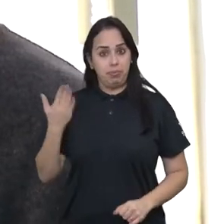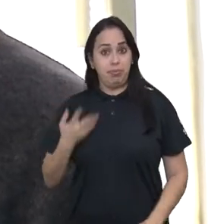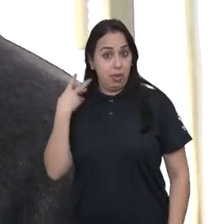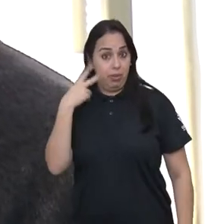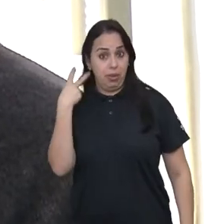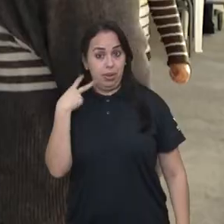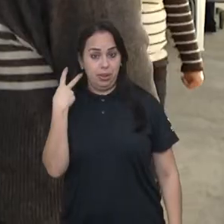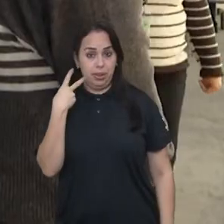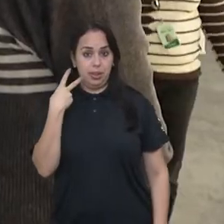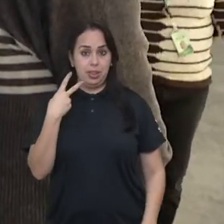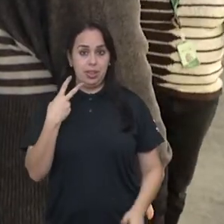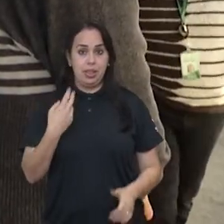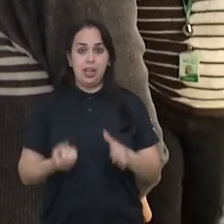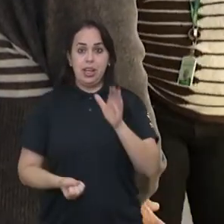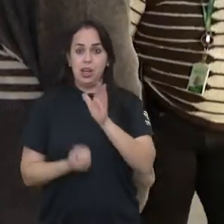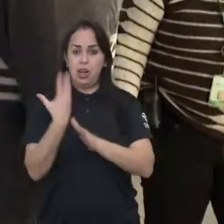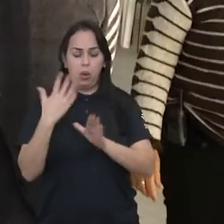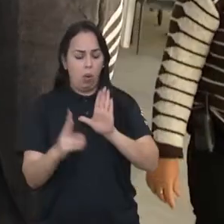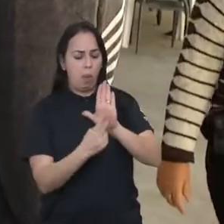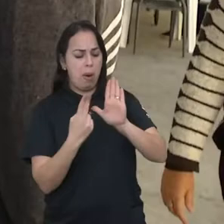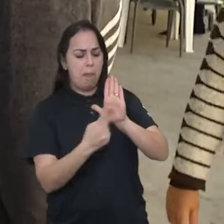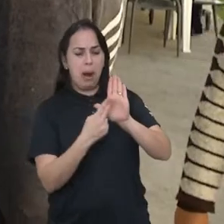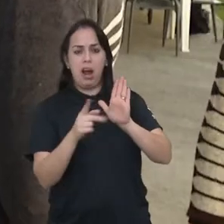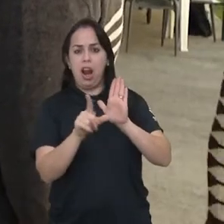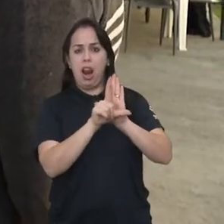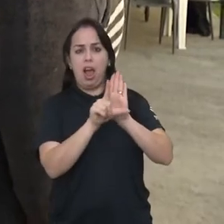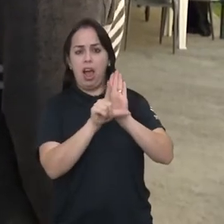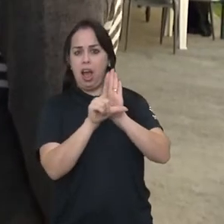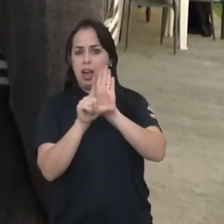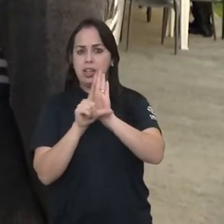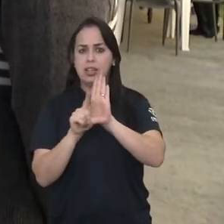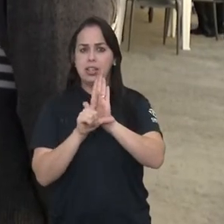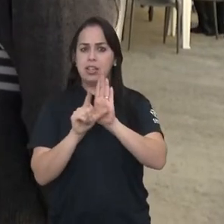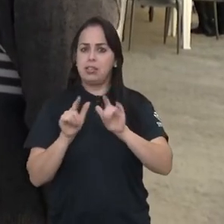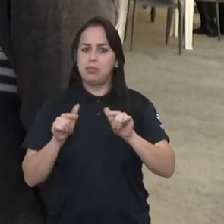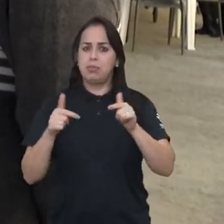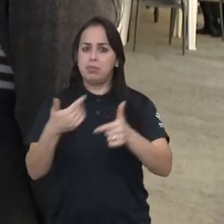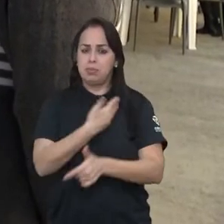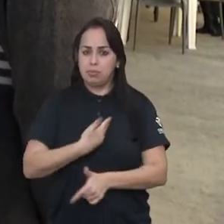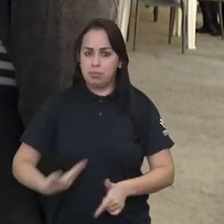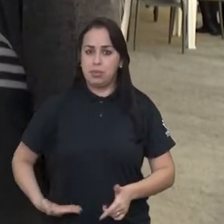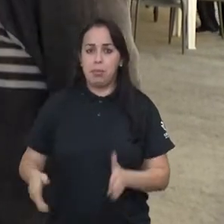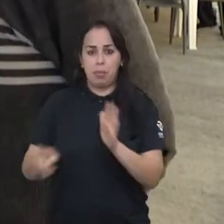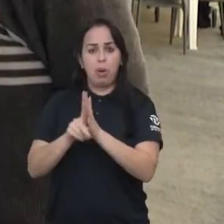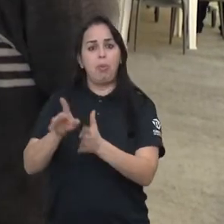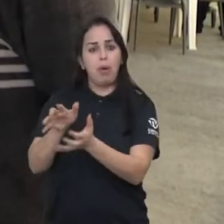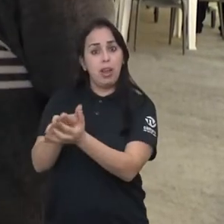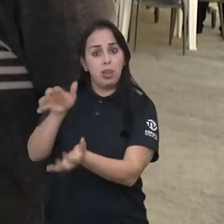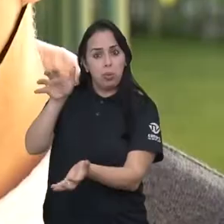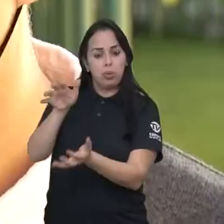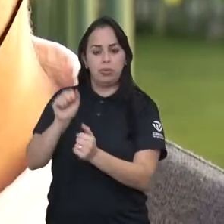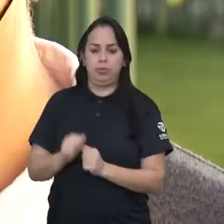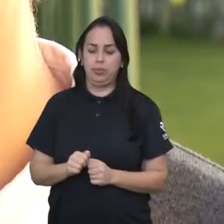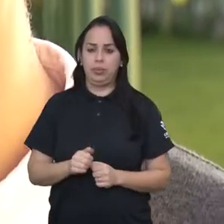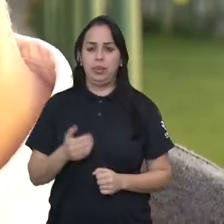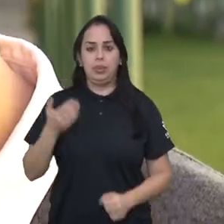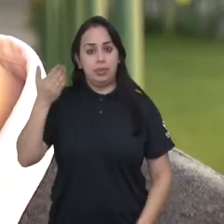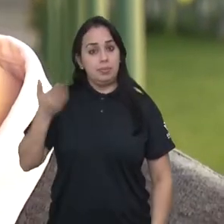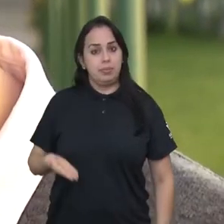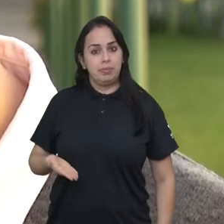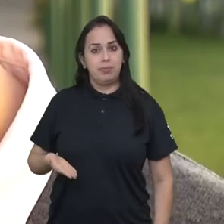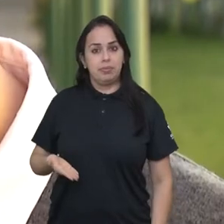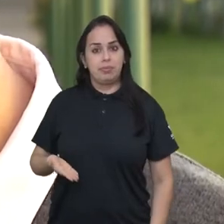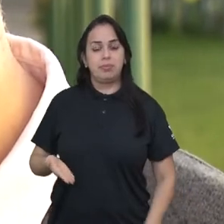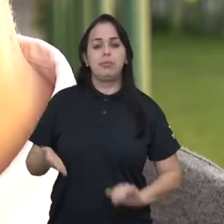Fernando petiti é autores de leis que tem ajudado a consolidar as políticas públicas de proteção à pessoa idosa no município para o